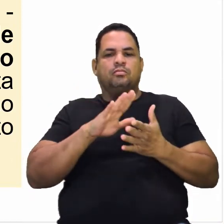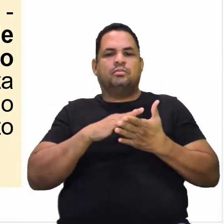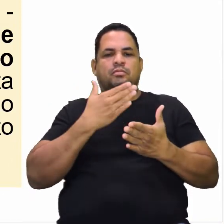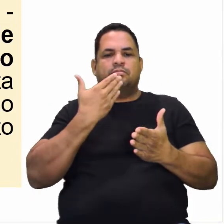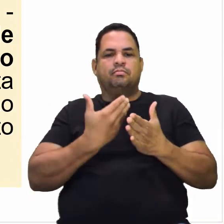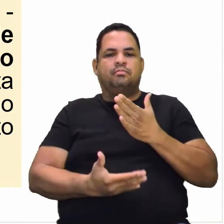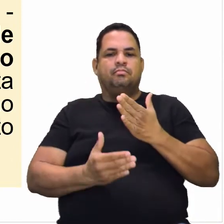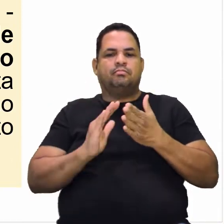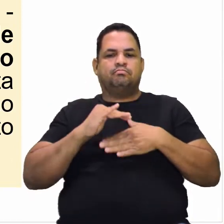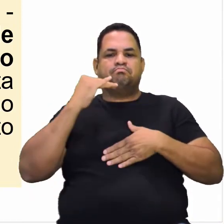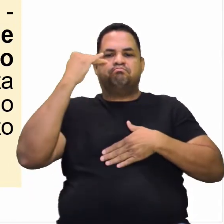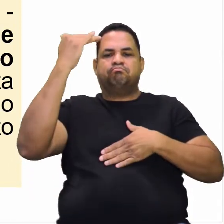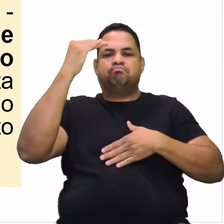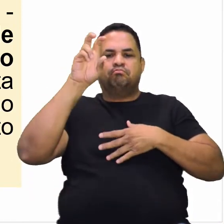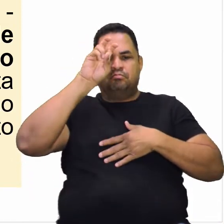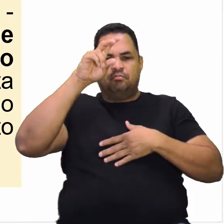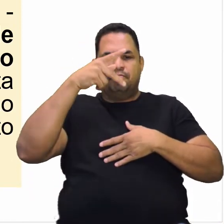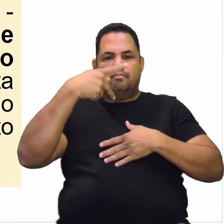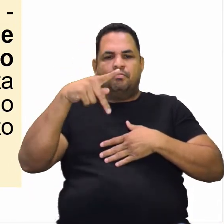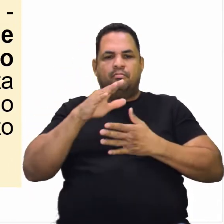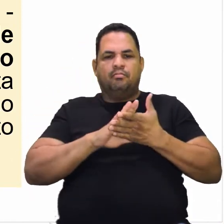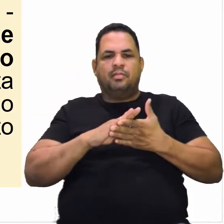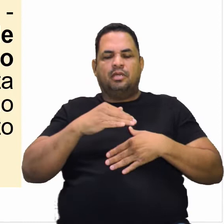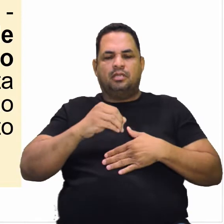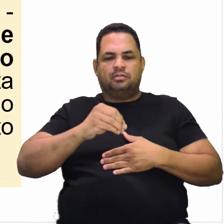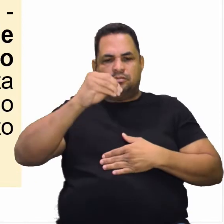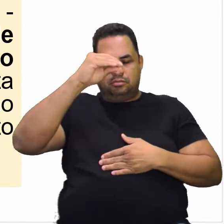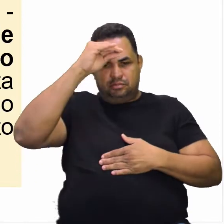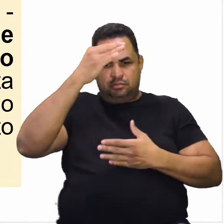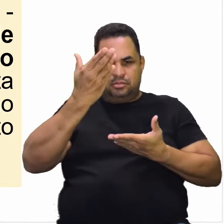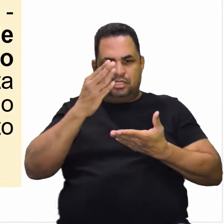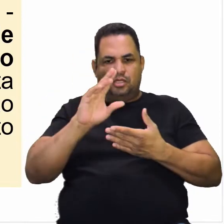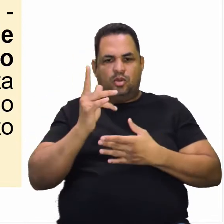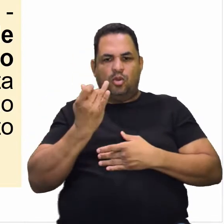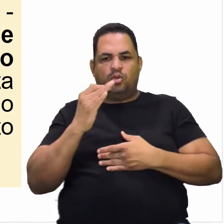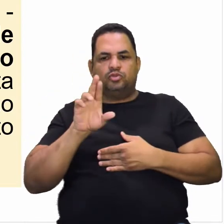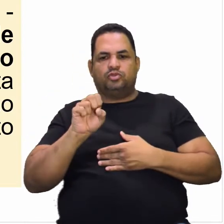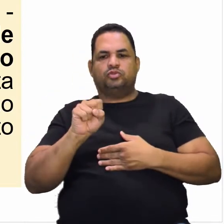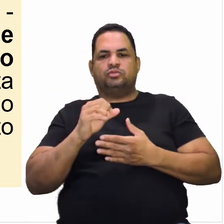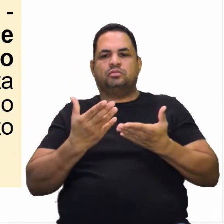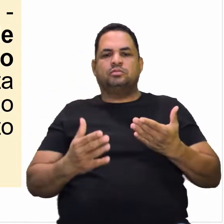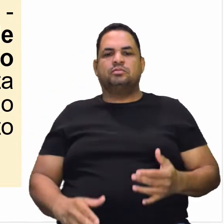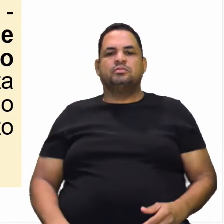a supremacia do Egito para o seu sobrinho, que era filho de Osíris, Horus.